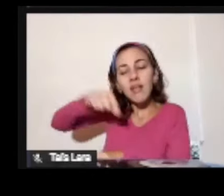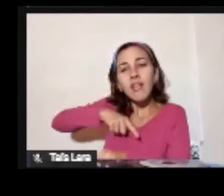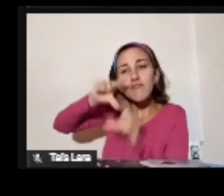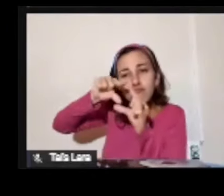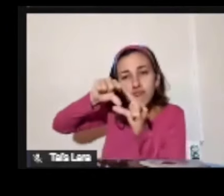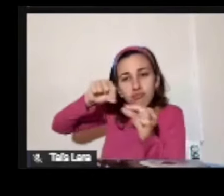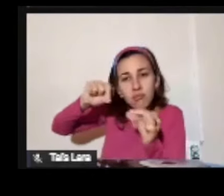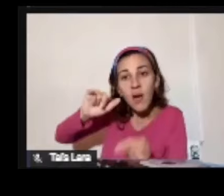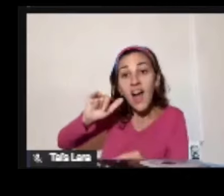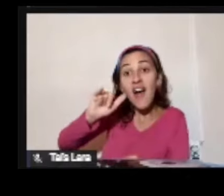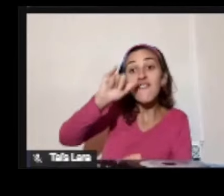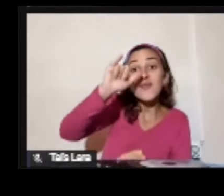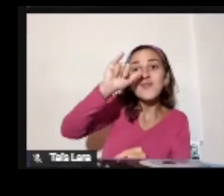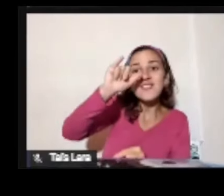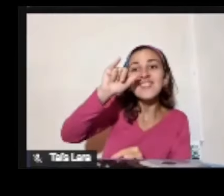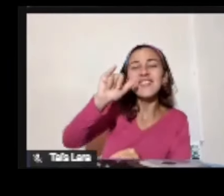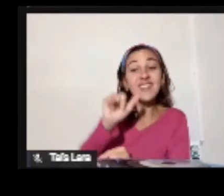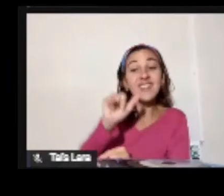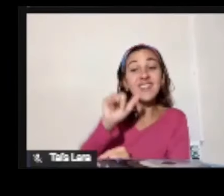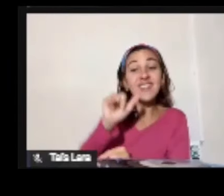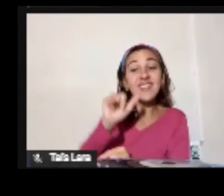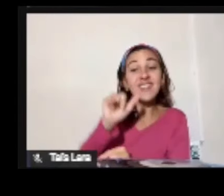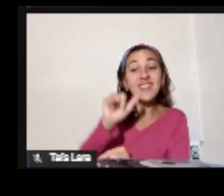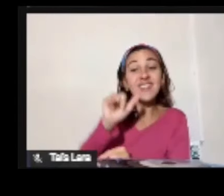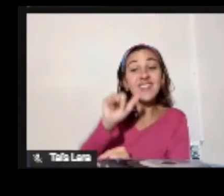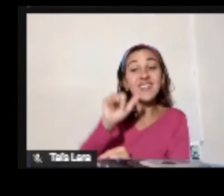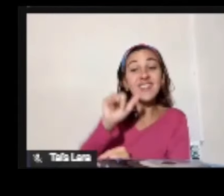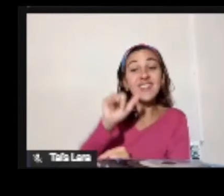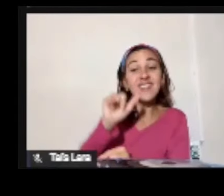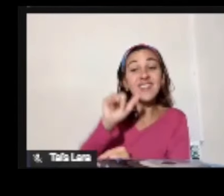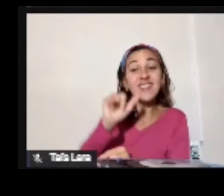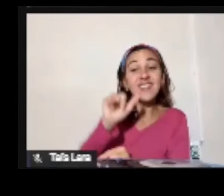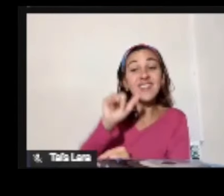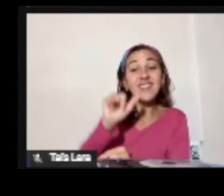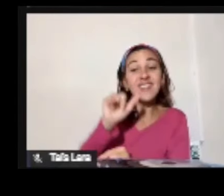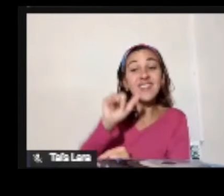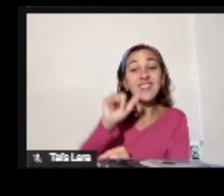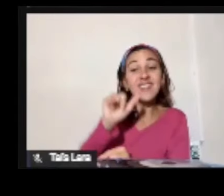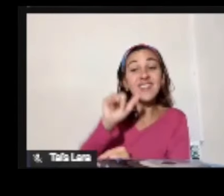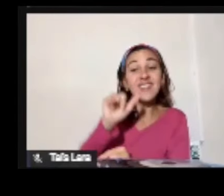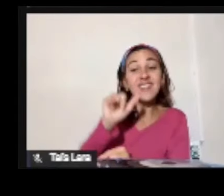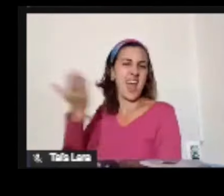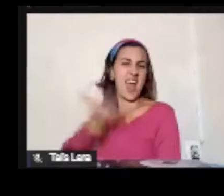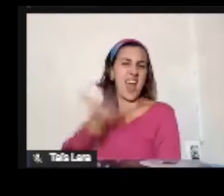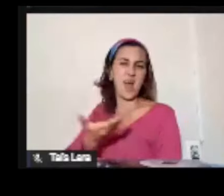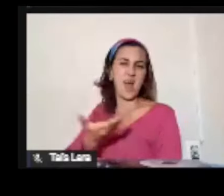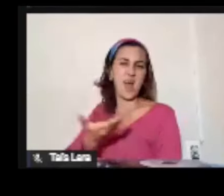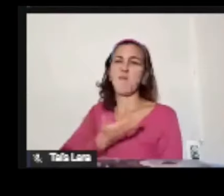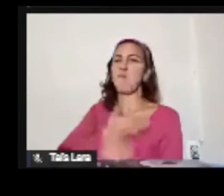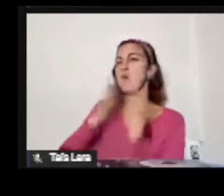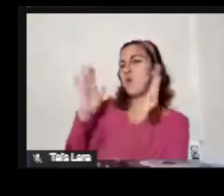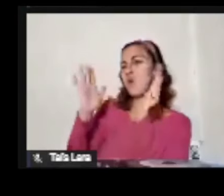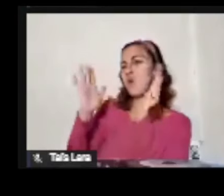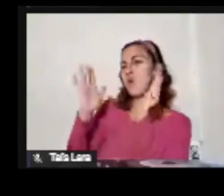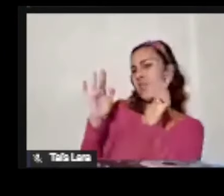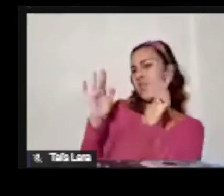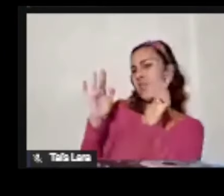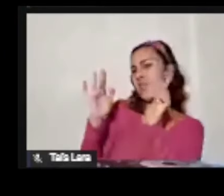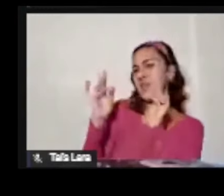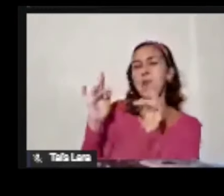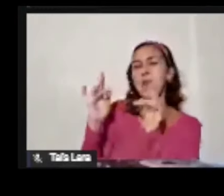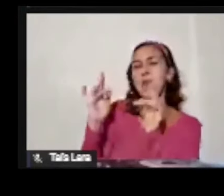e chame mais gente dessa aldeia para participar com a gente. Chama os amigos, os boys, as girls, os conhecidos, os cringe,